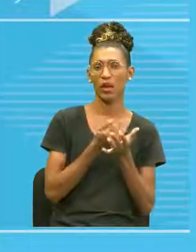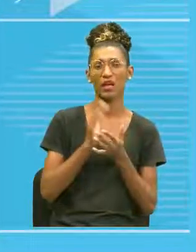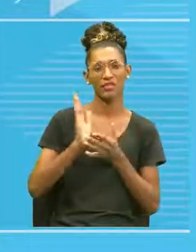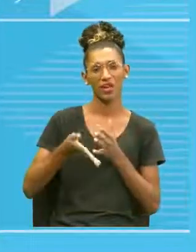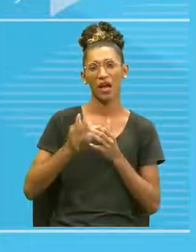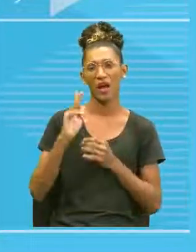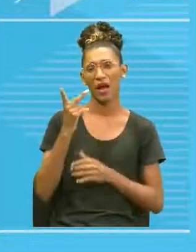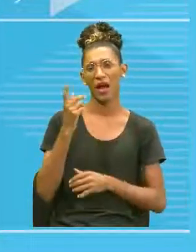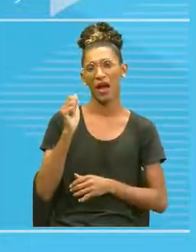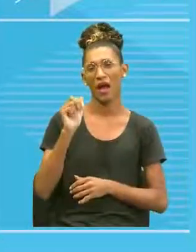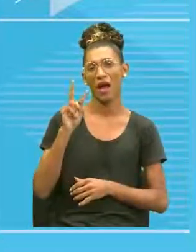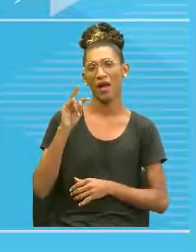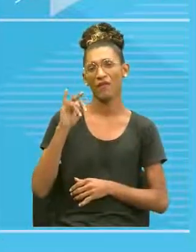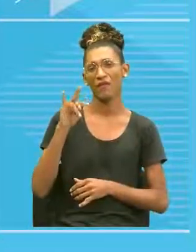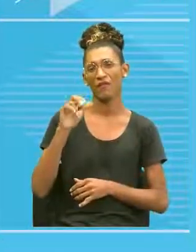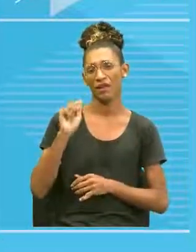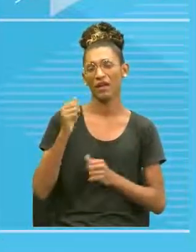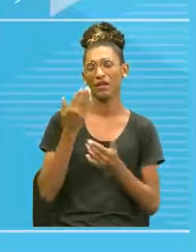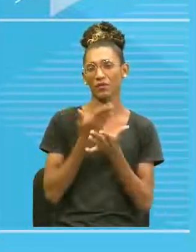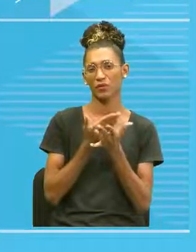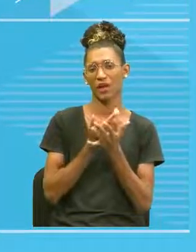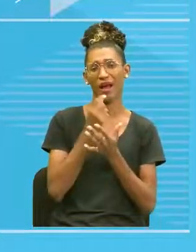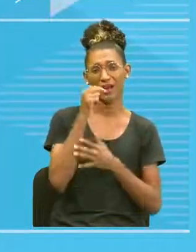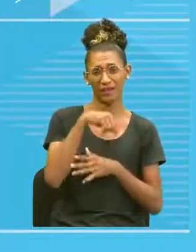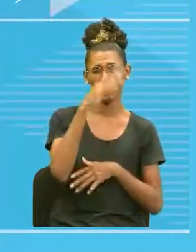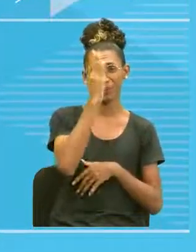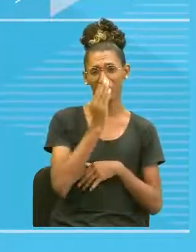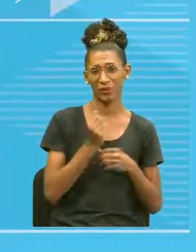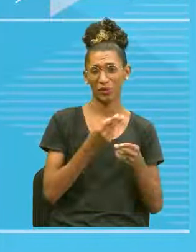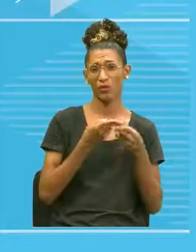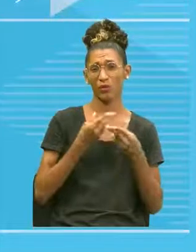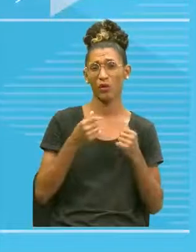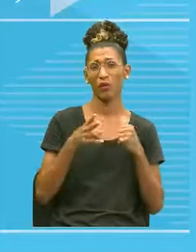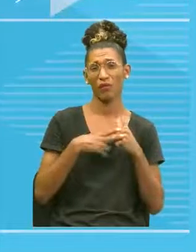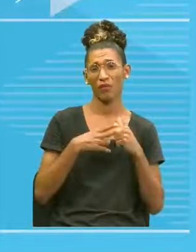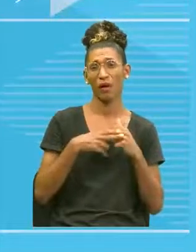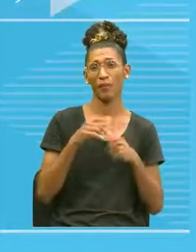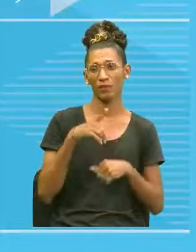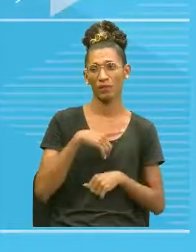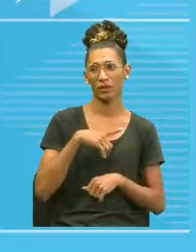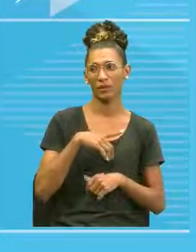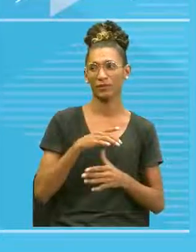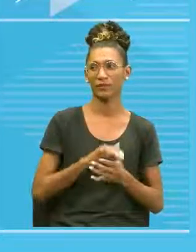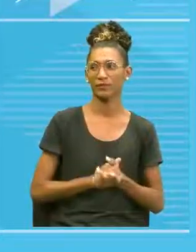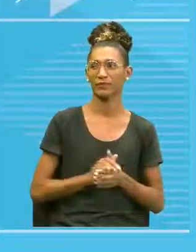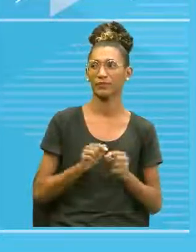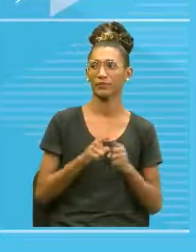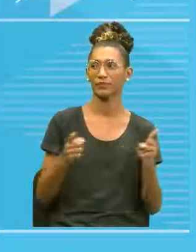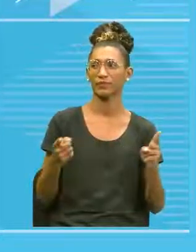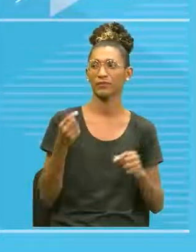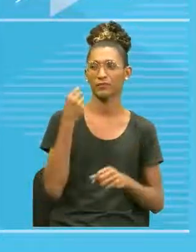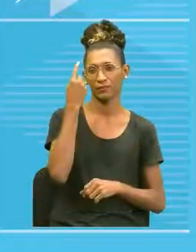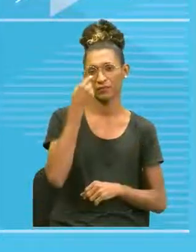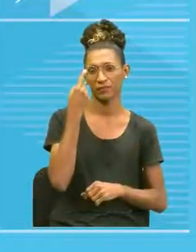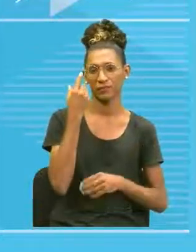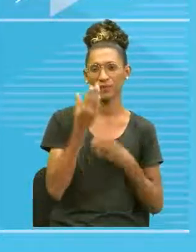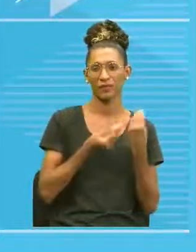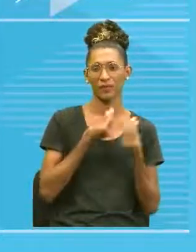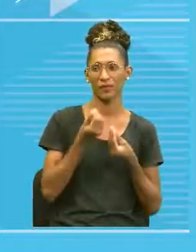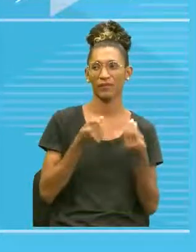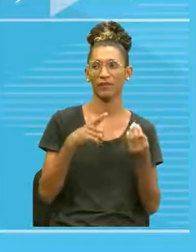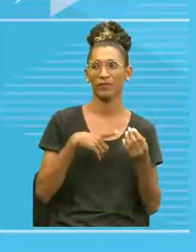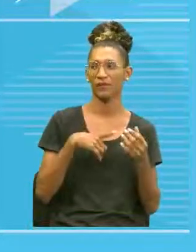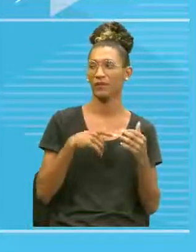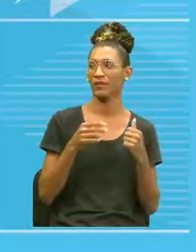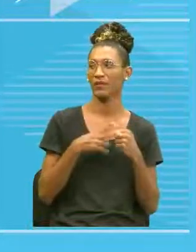estudado a para a gente aqui é mais comum verbo ter é mais em espanhol usa-se o verbo